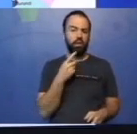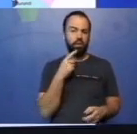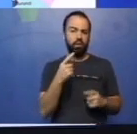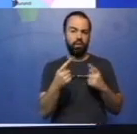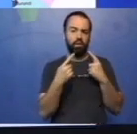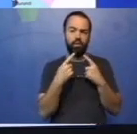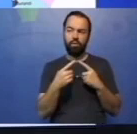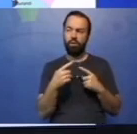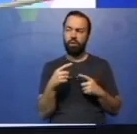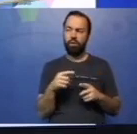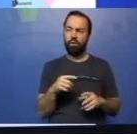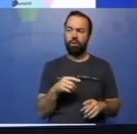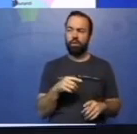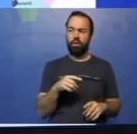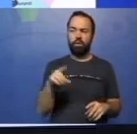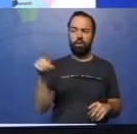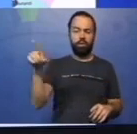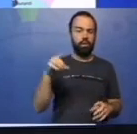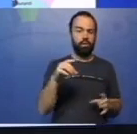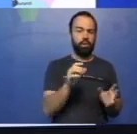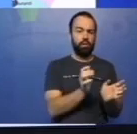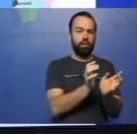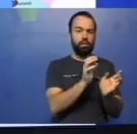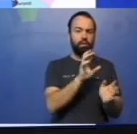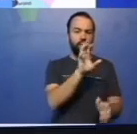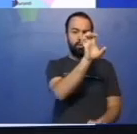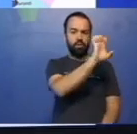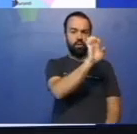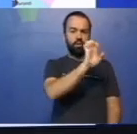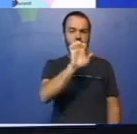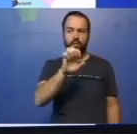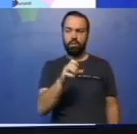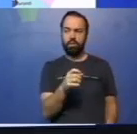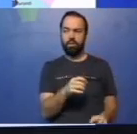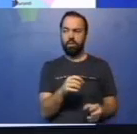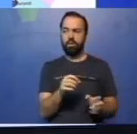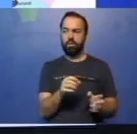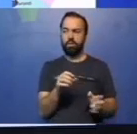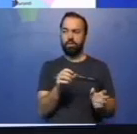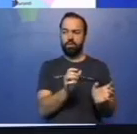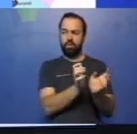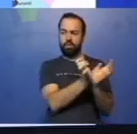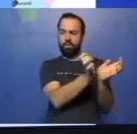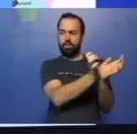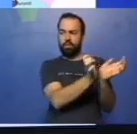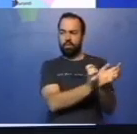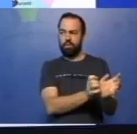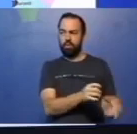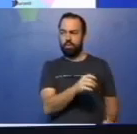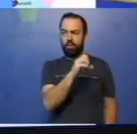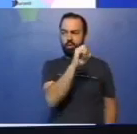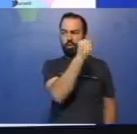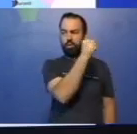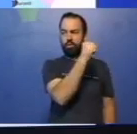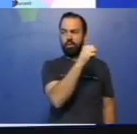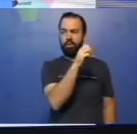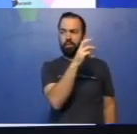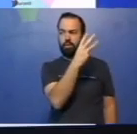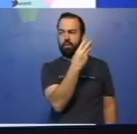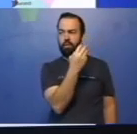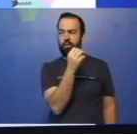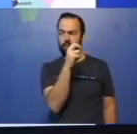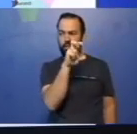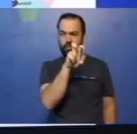835 regiões étnicas, são essas regiões do mapa à esquerda, né? Hoje já se sabe que tem quase o